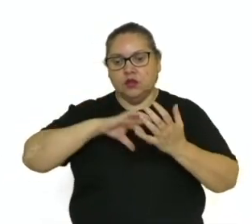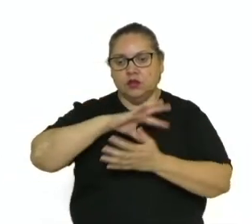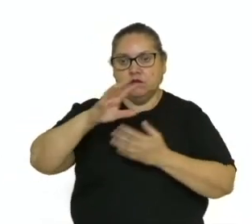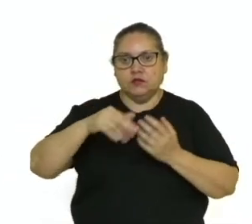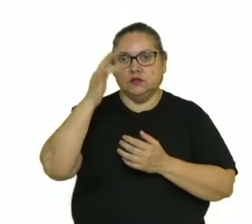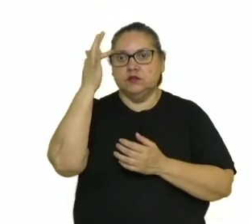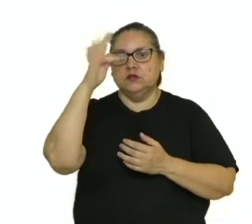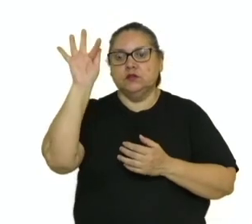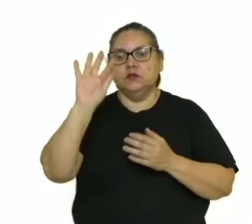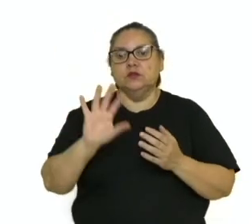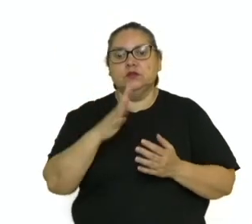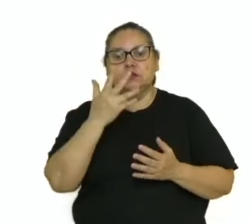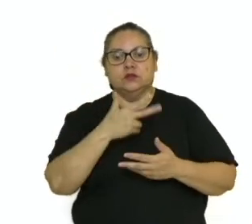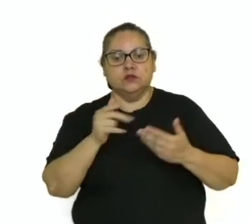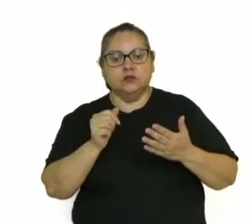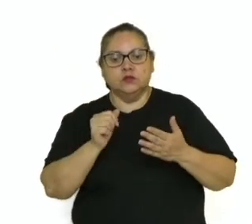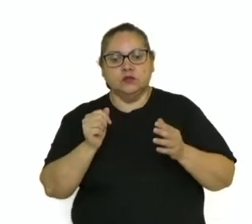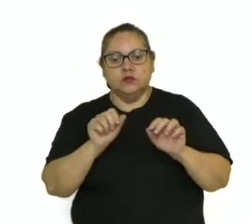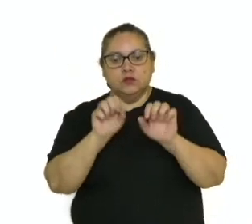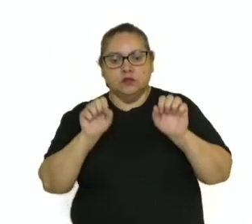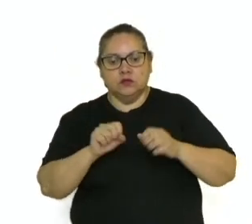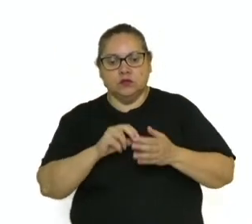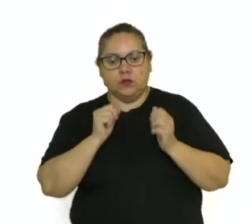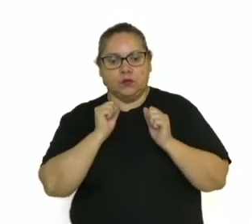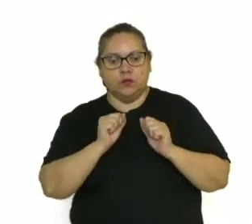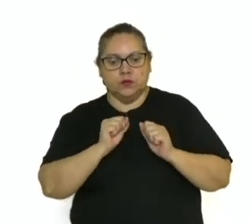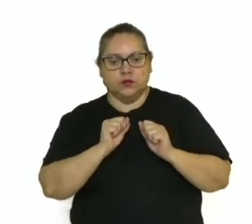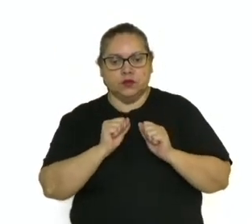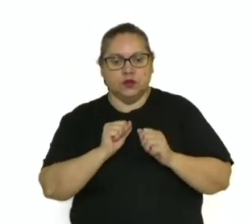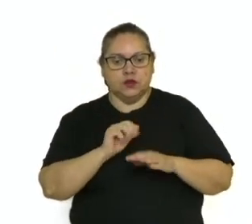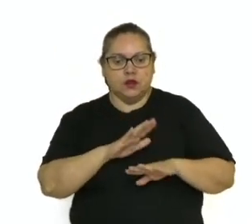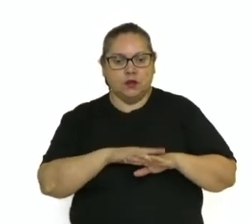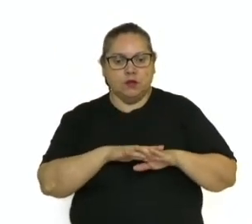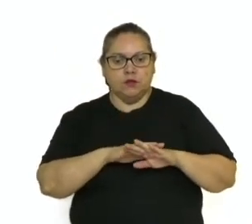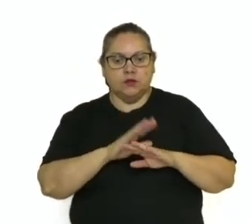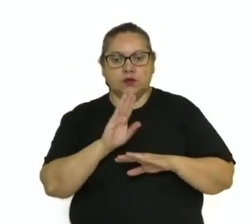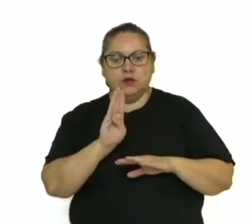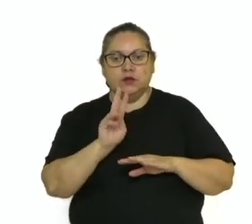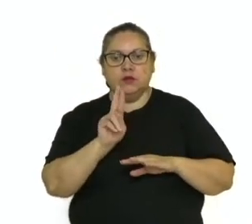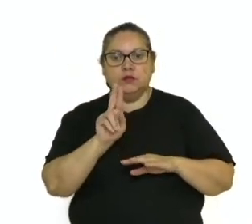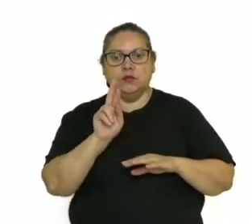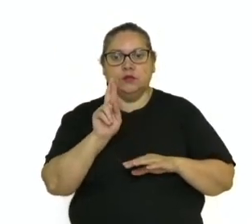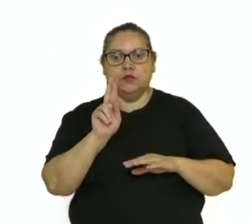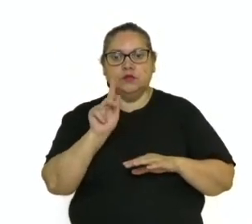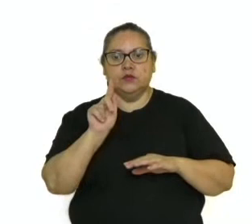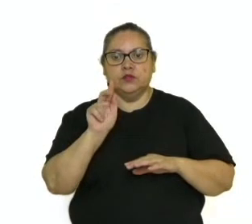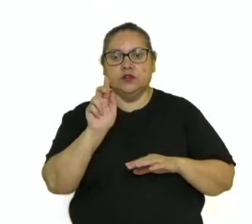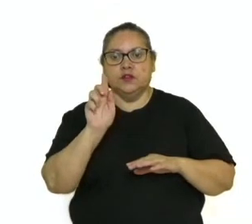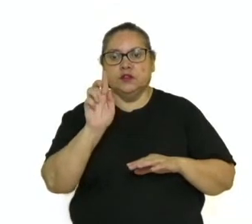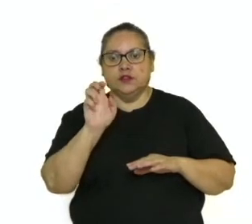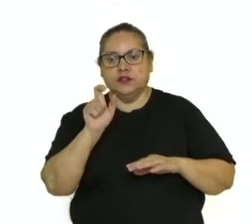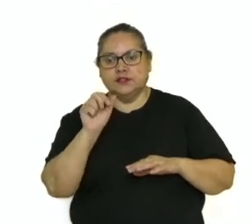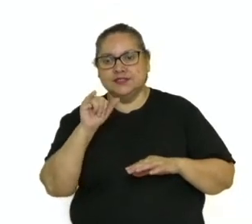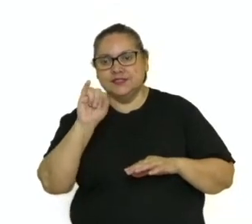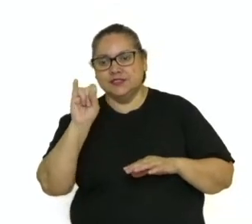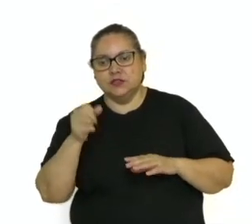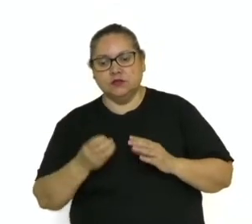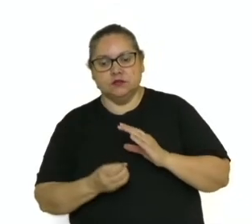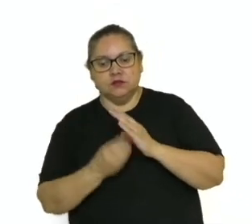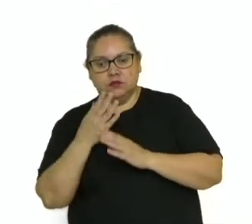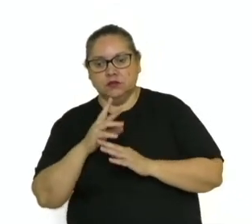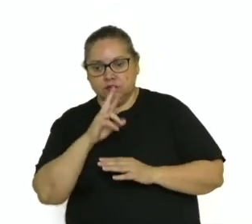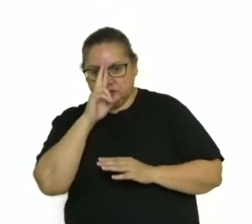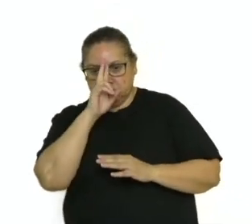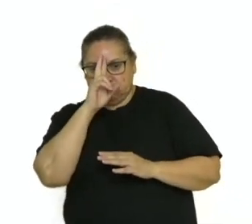Tais eventos permitiram a estabilização do poder nas mãos da burguesia, que a partir daquele momento ascendeu como classe